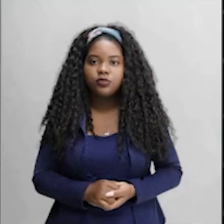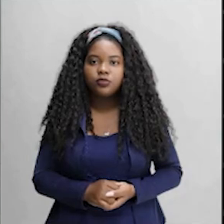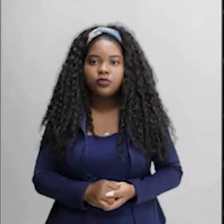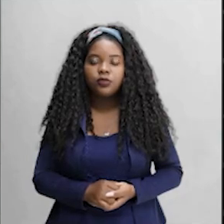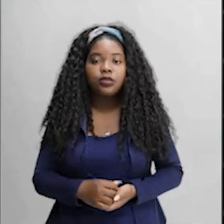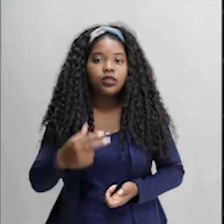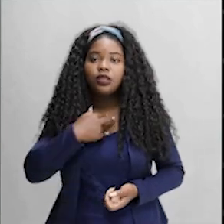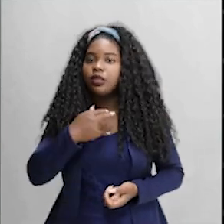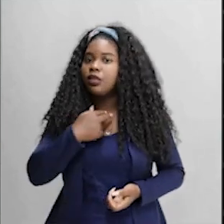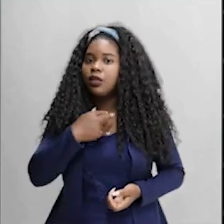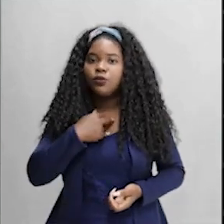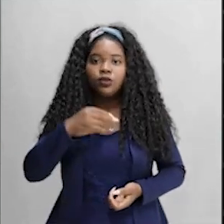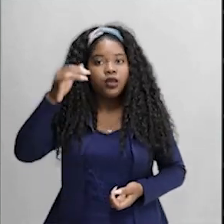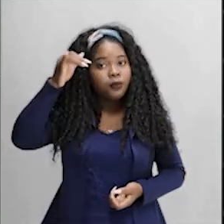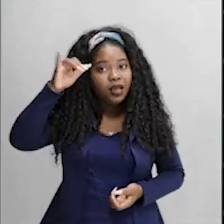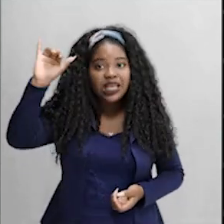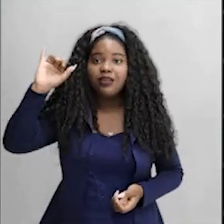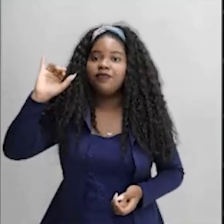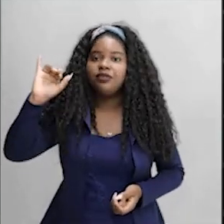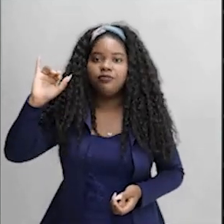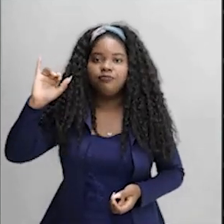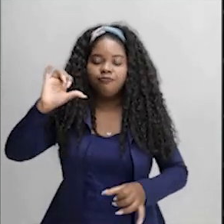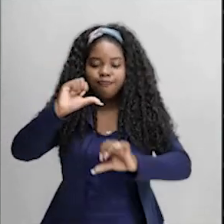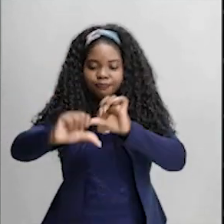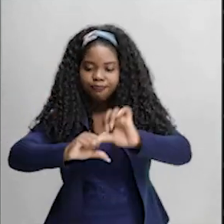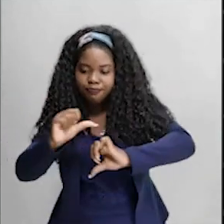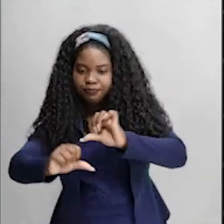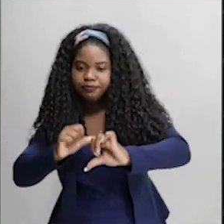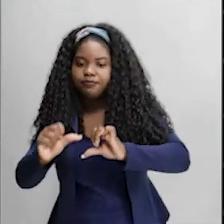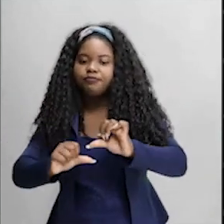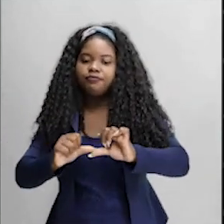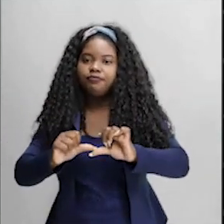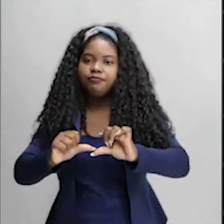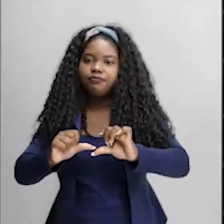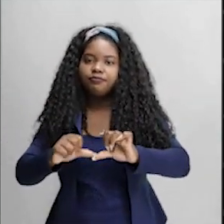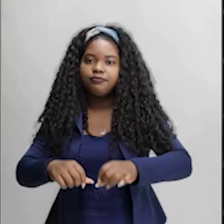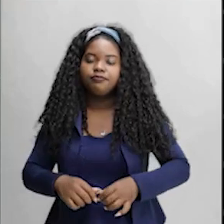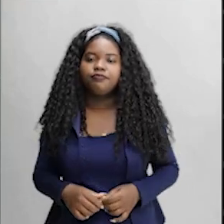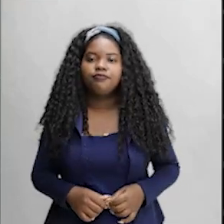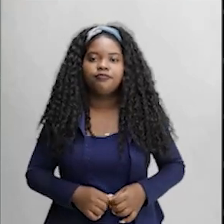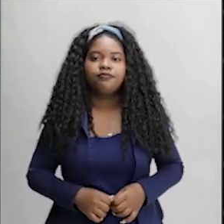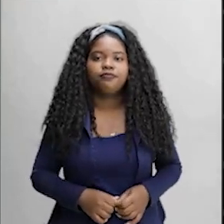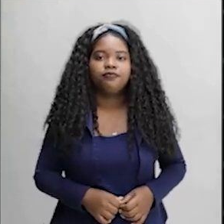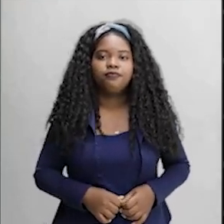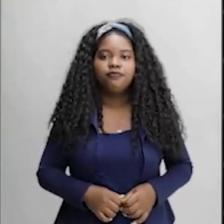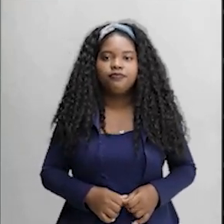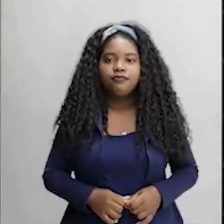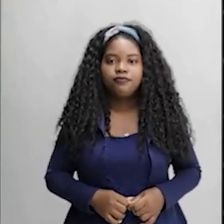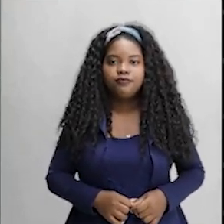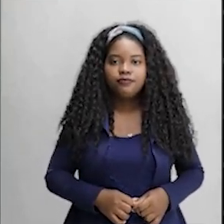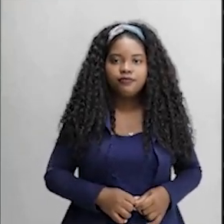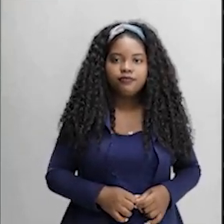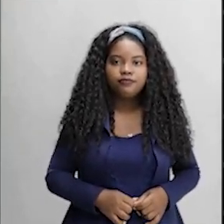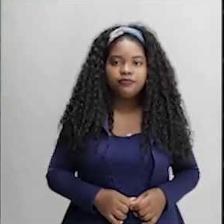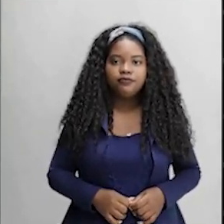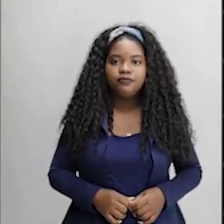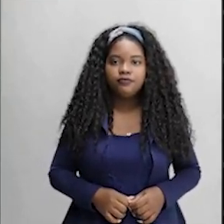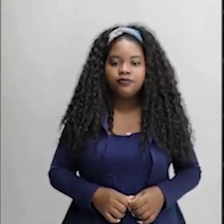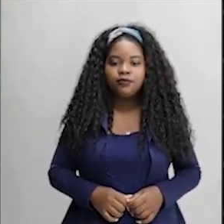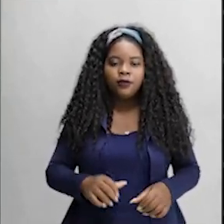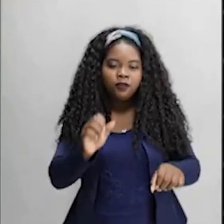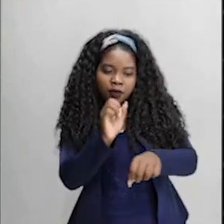inevitável. Eu tenho caracteres, eu tenho elementos aqui, ó, que estão na ordem do inevitável. Você não vai